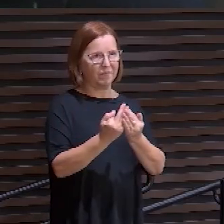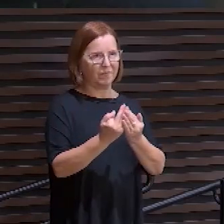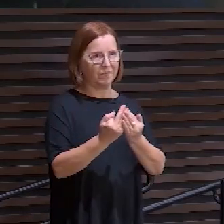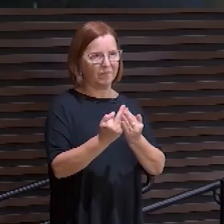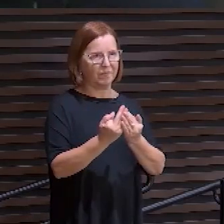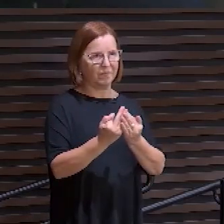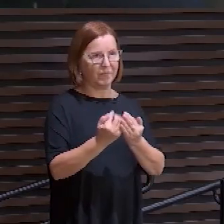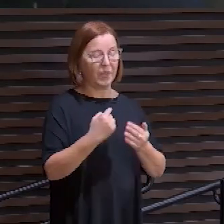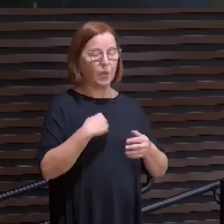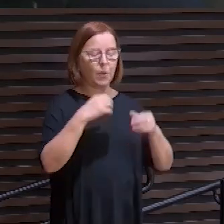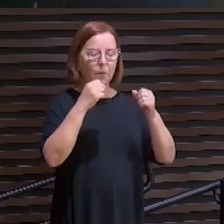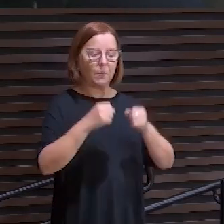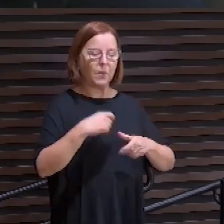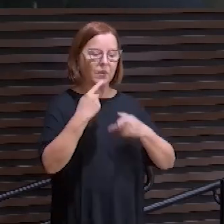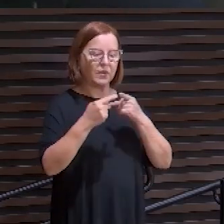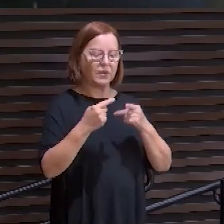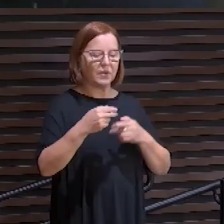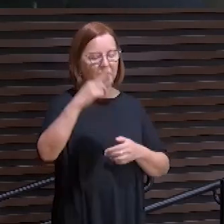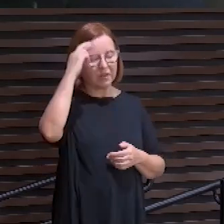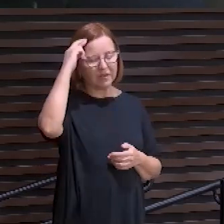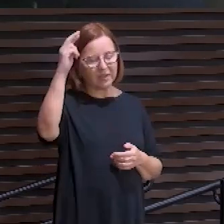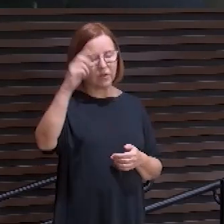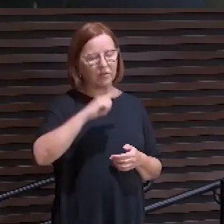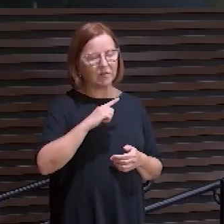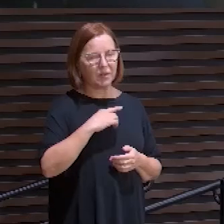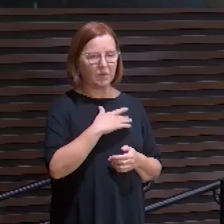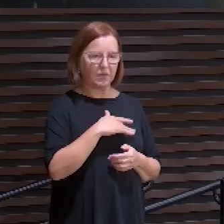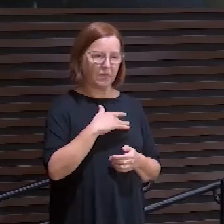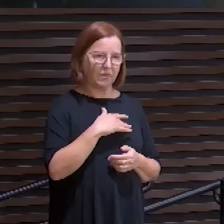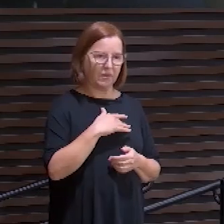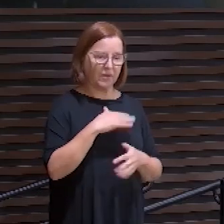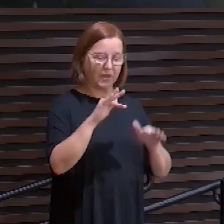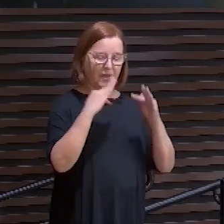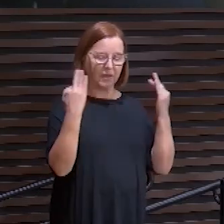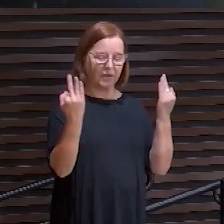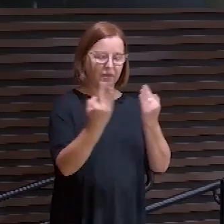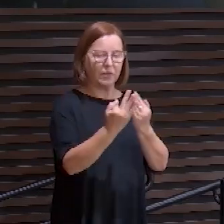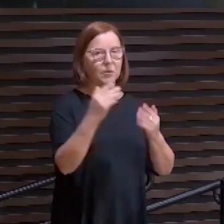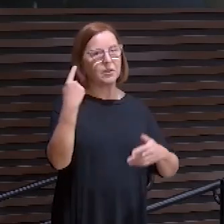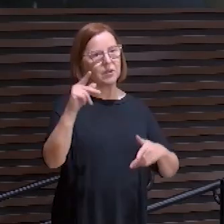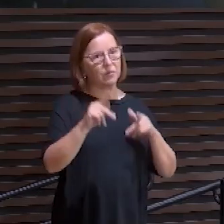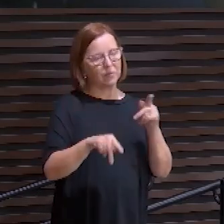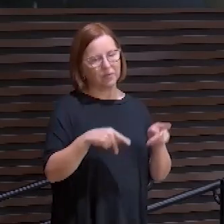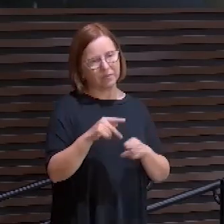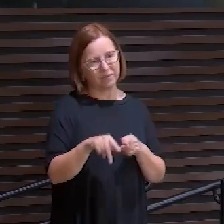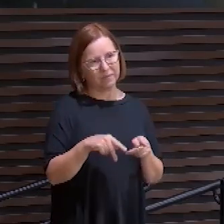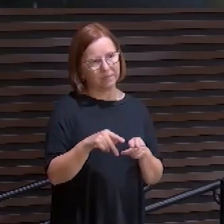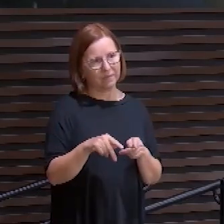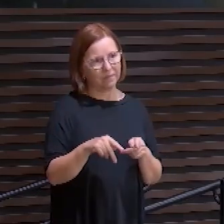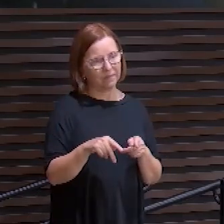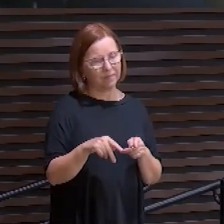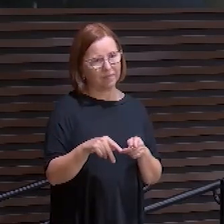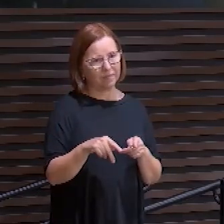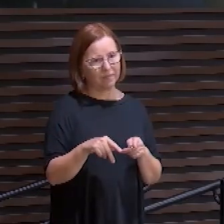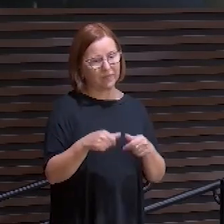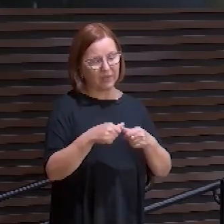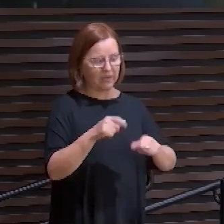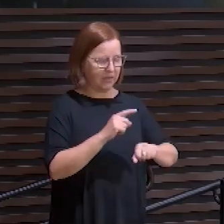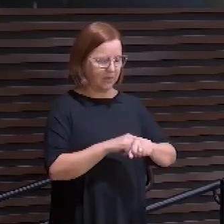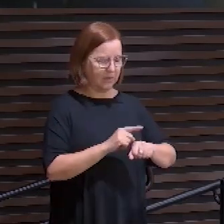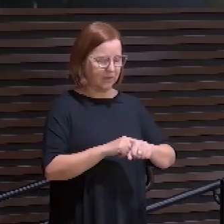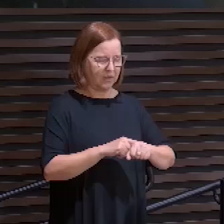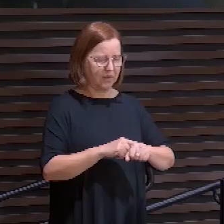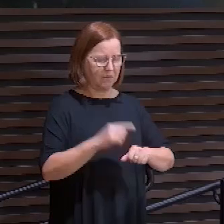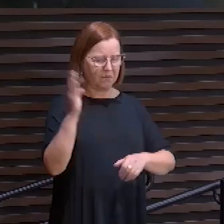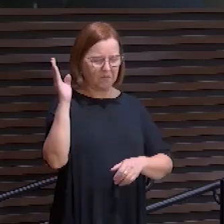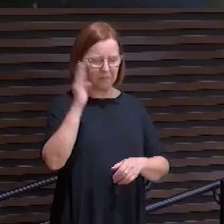O que eu posso dizer, Senhor, tem misericórdia das famílias do teu povo. Nesse tempo tenebroso